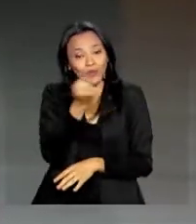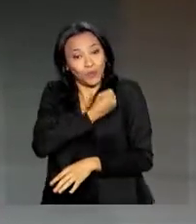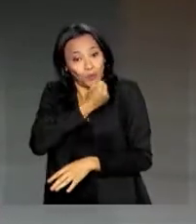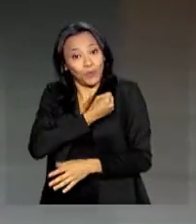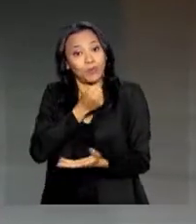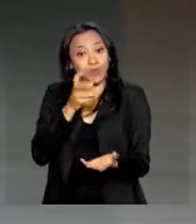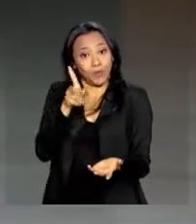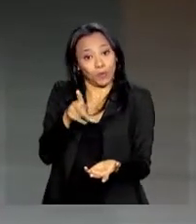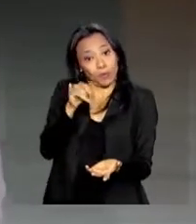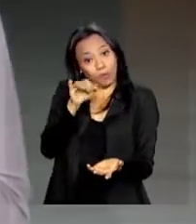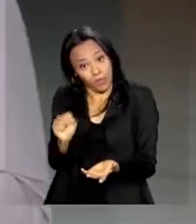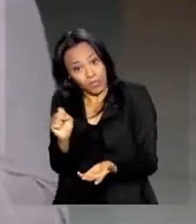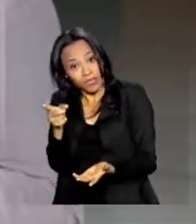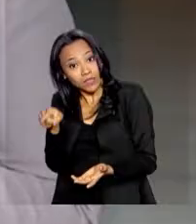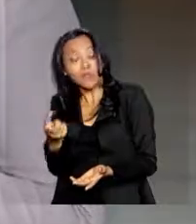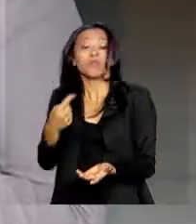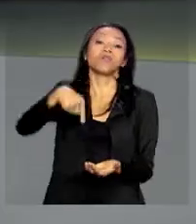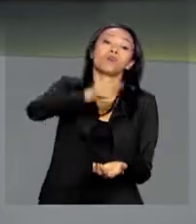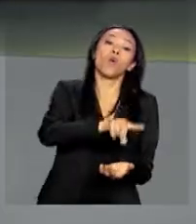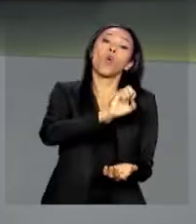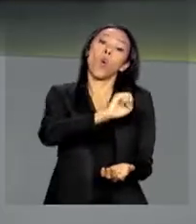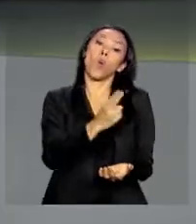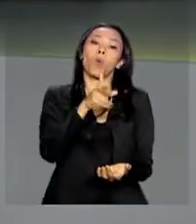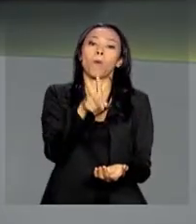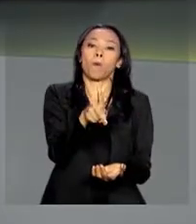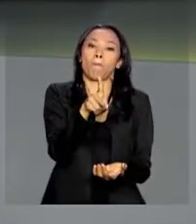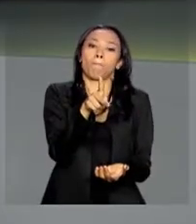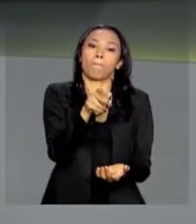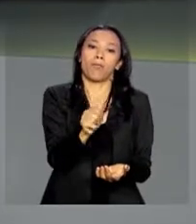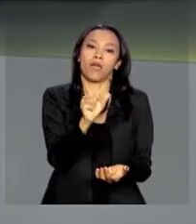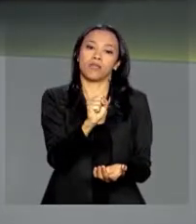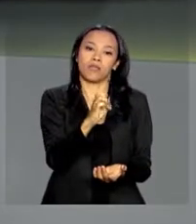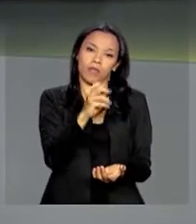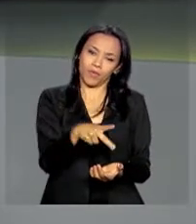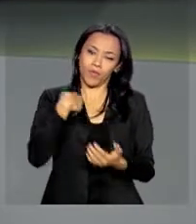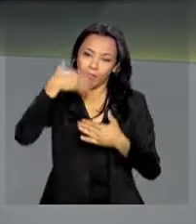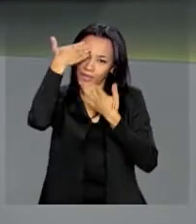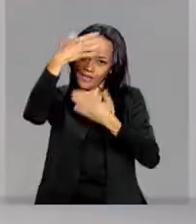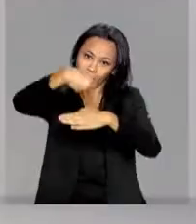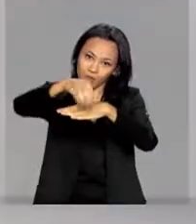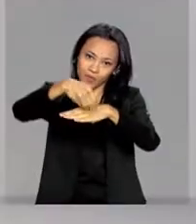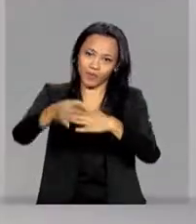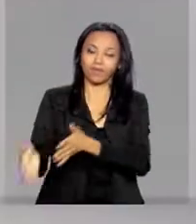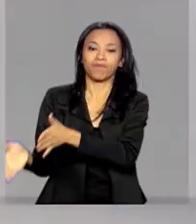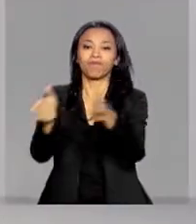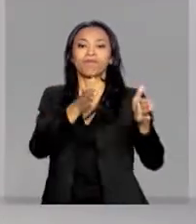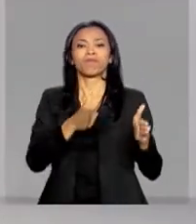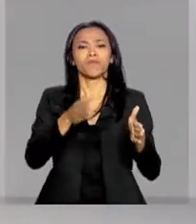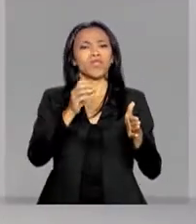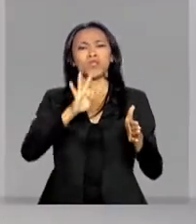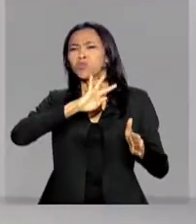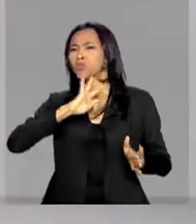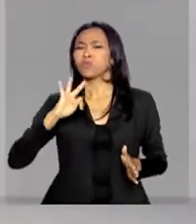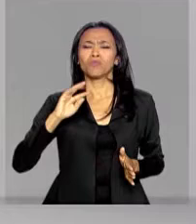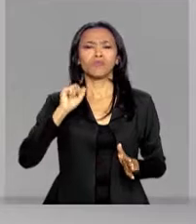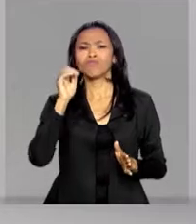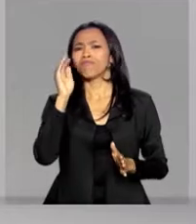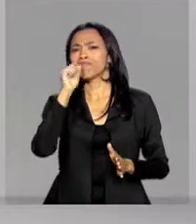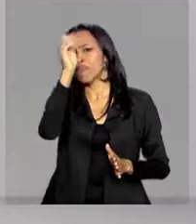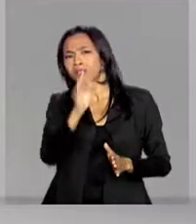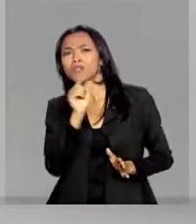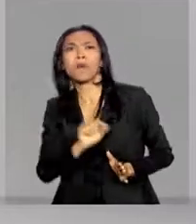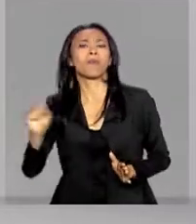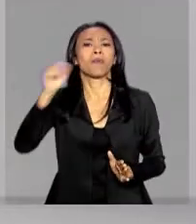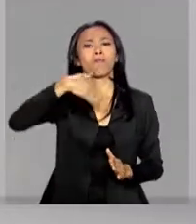pasep volto com você no estúdio renata obrigada pelas informações gabriela em todo o brasil existem mais de